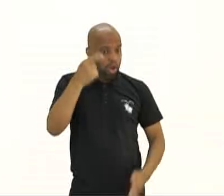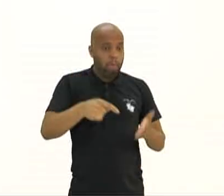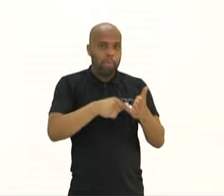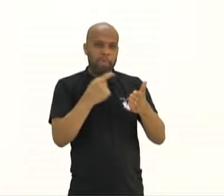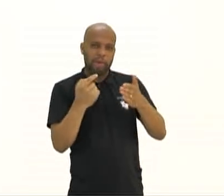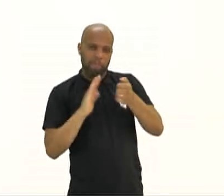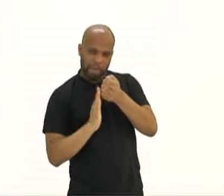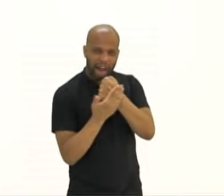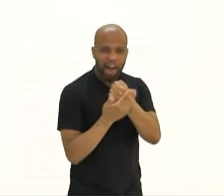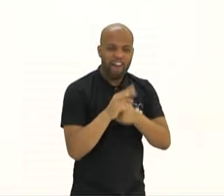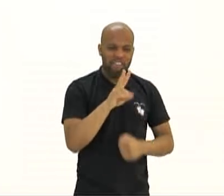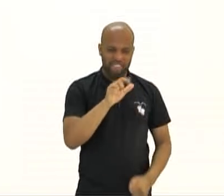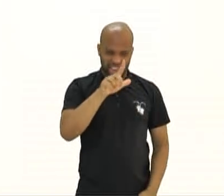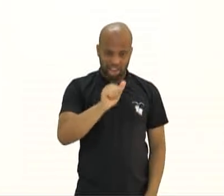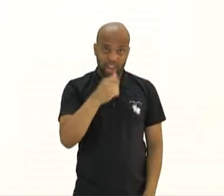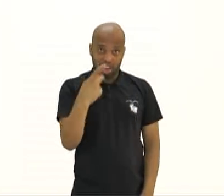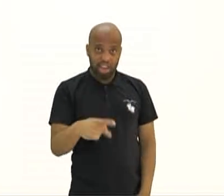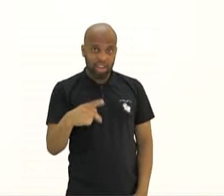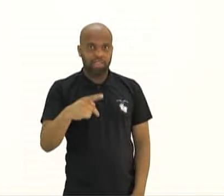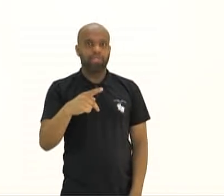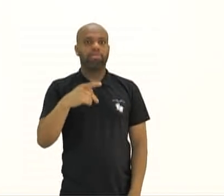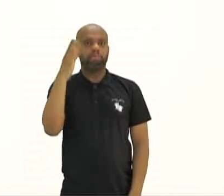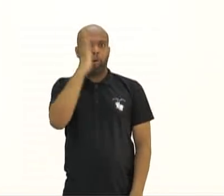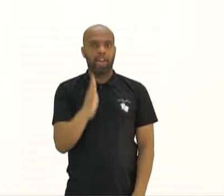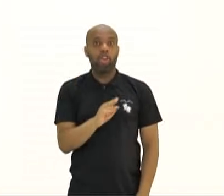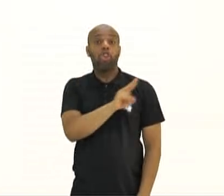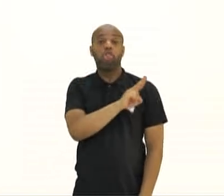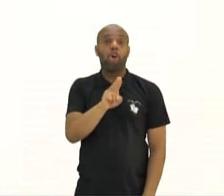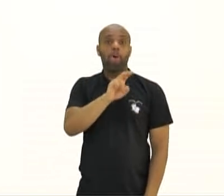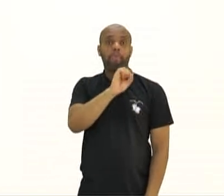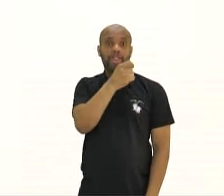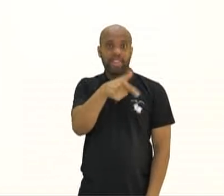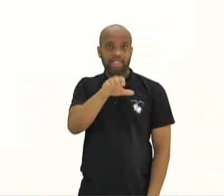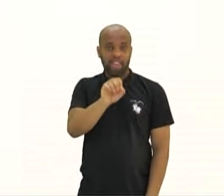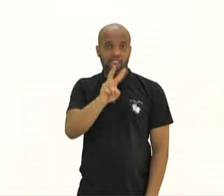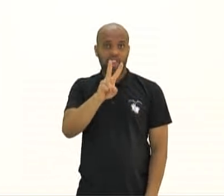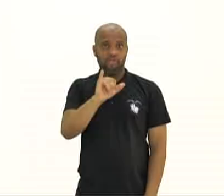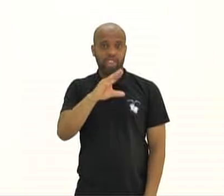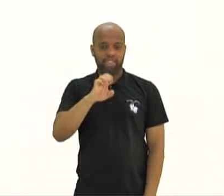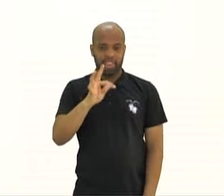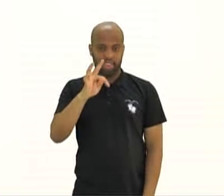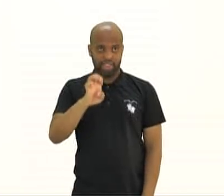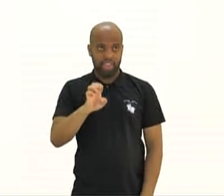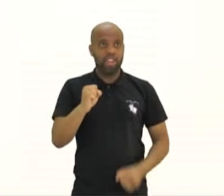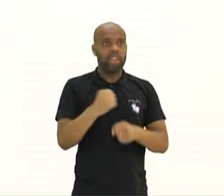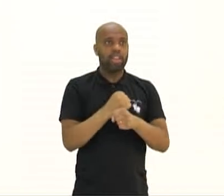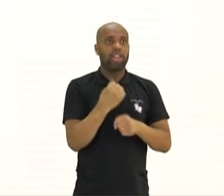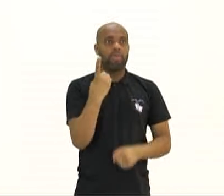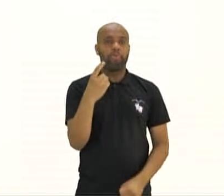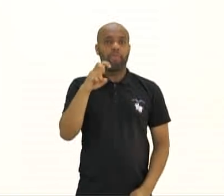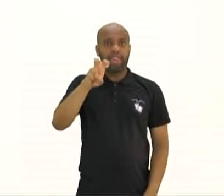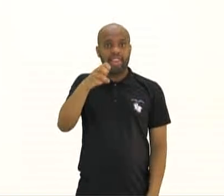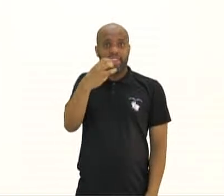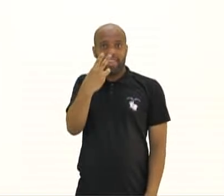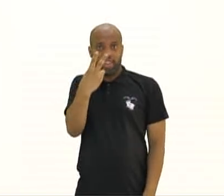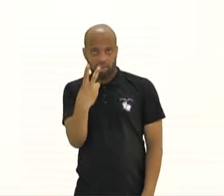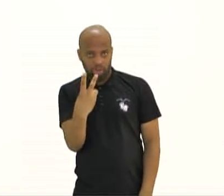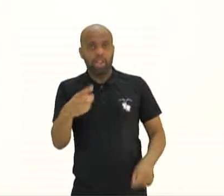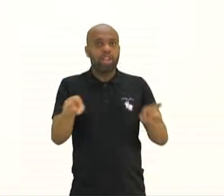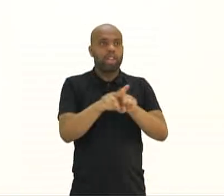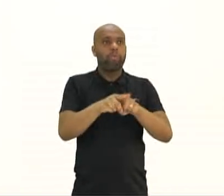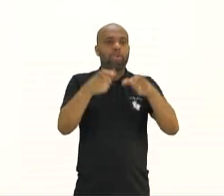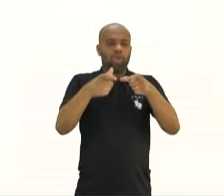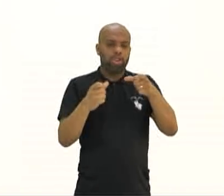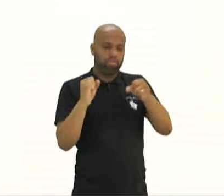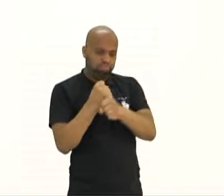vila do Brasil. É a cidade hoje de São Vicente. Em 1532 foi fundada ali. E também foi ali onde foi